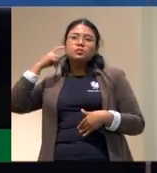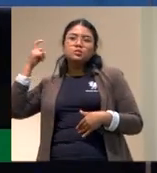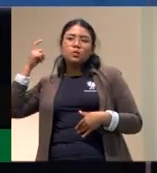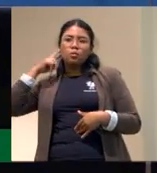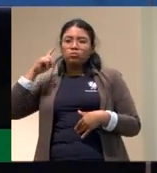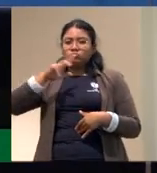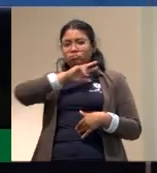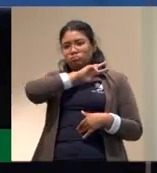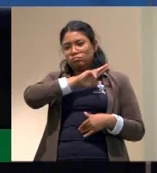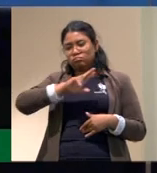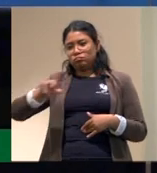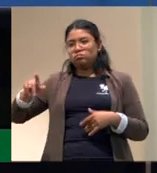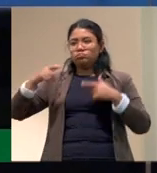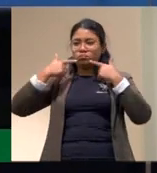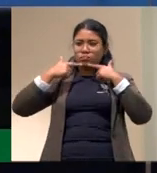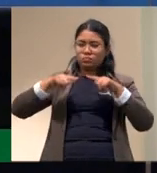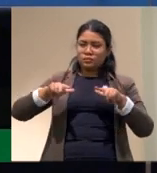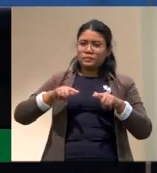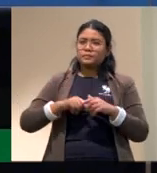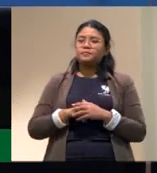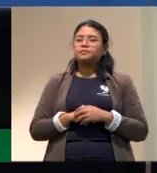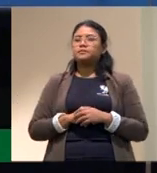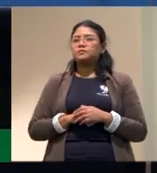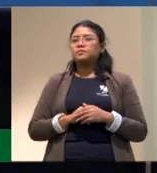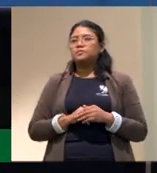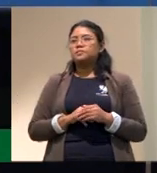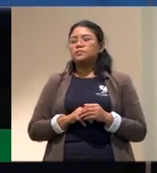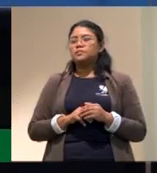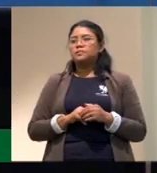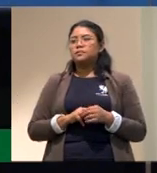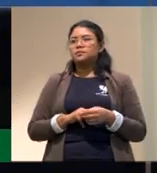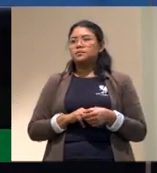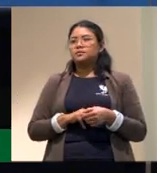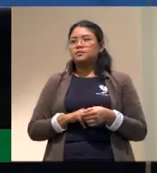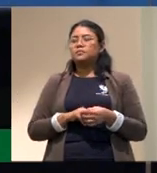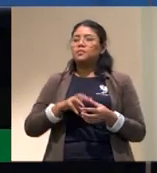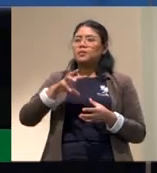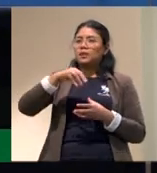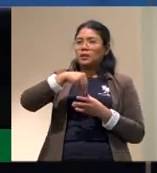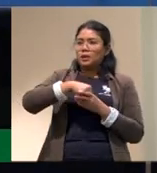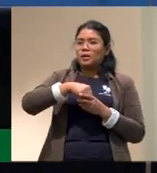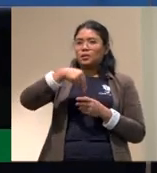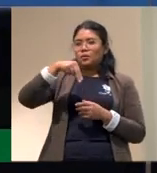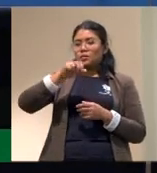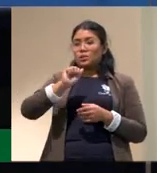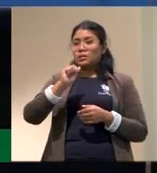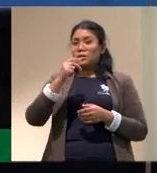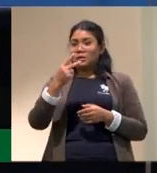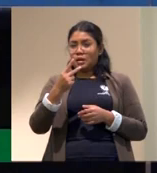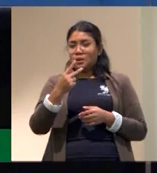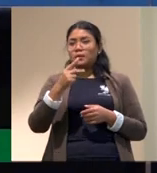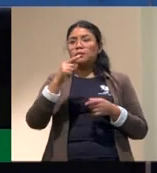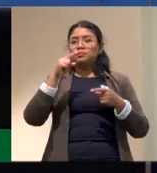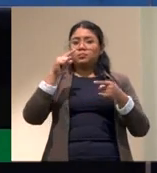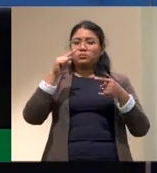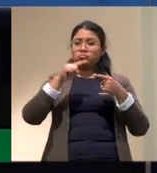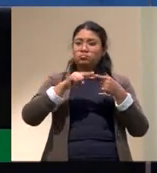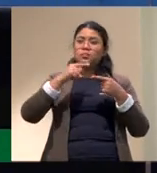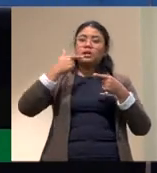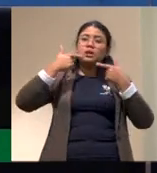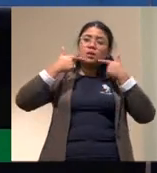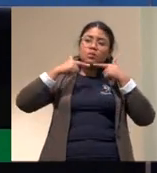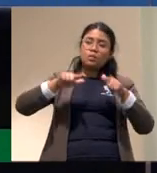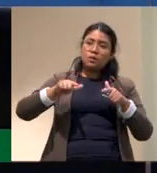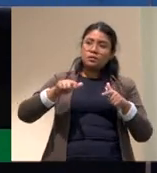né? E aí houve, então, aqui dentro desse núcleo, que apesar de cada uma delas